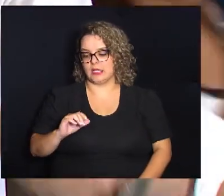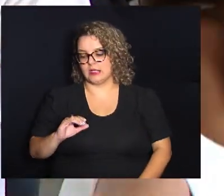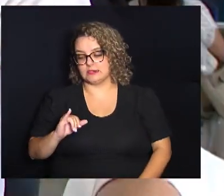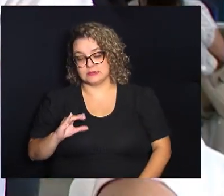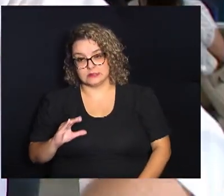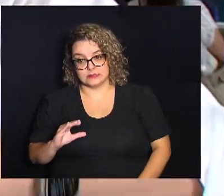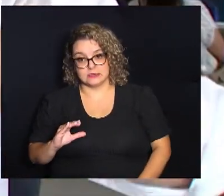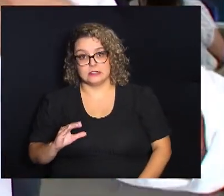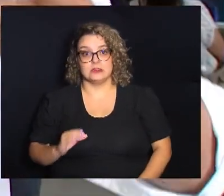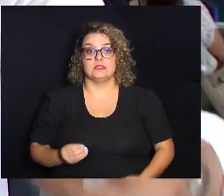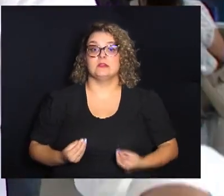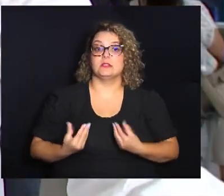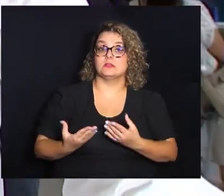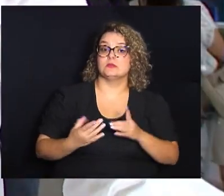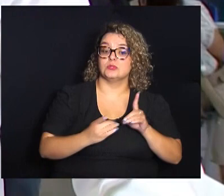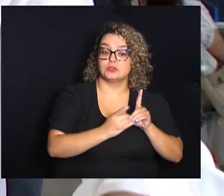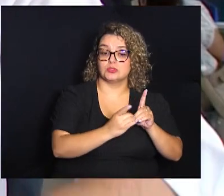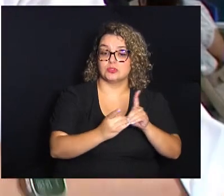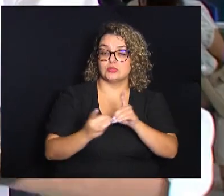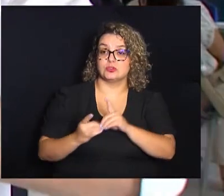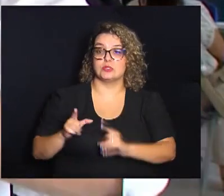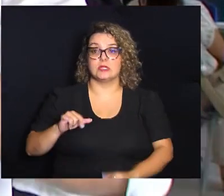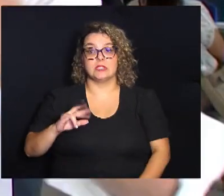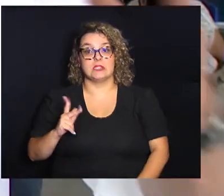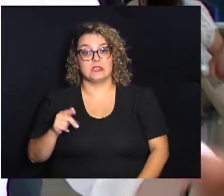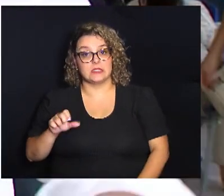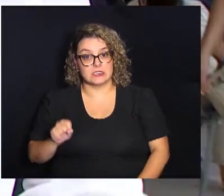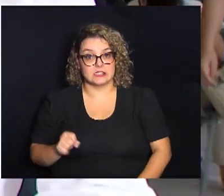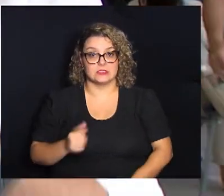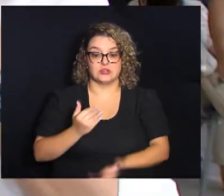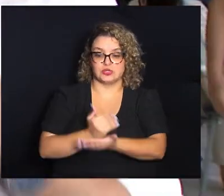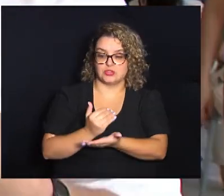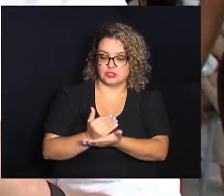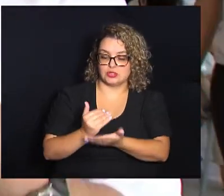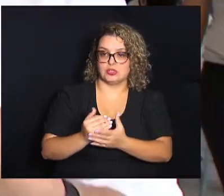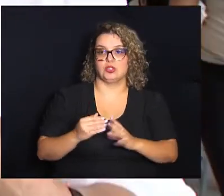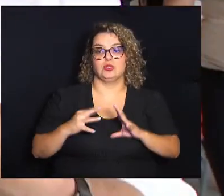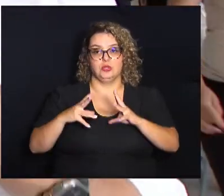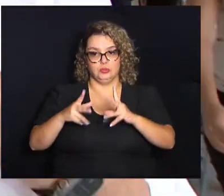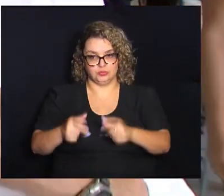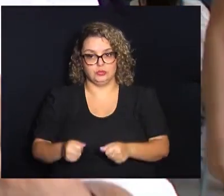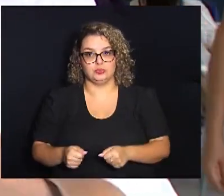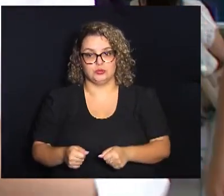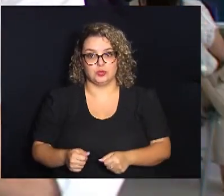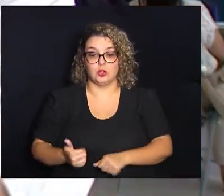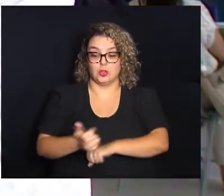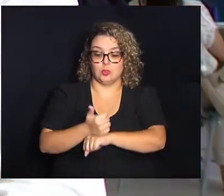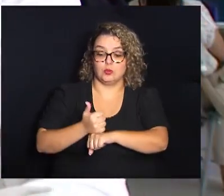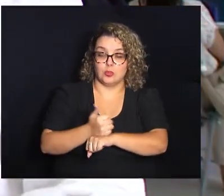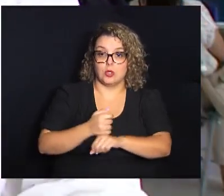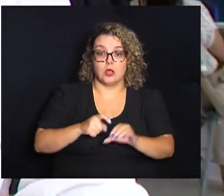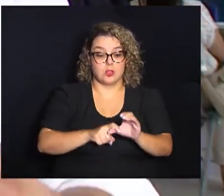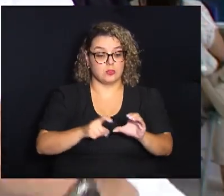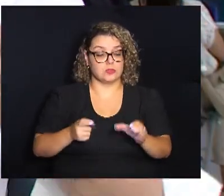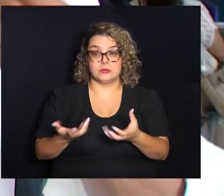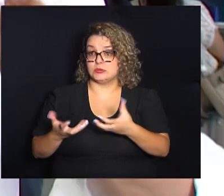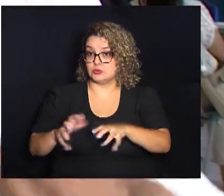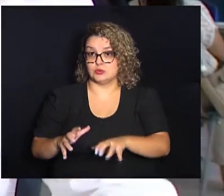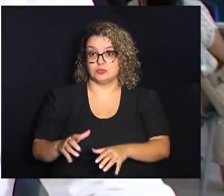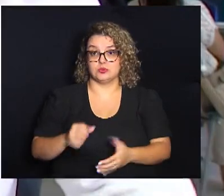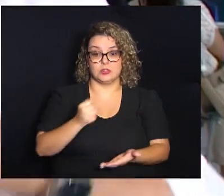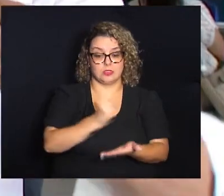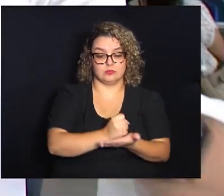oferecendo consultoria, linhas de crédito e tudo mais que o profissional autônomo que não quer ter carteira